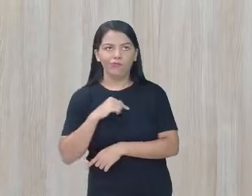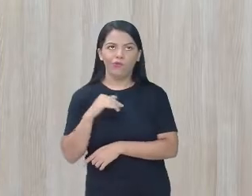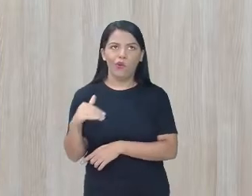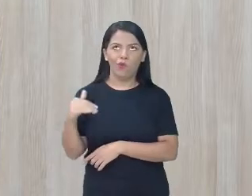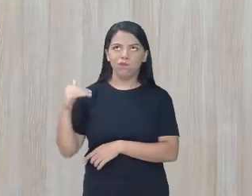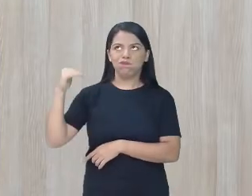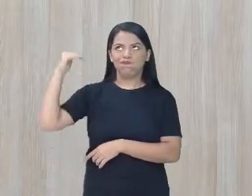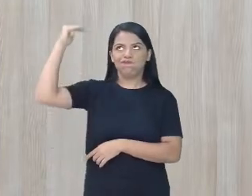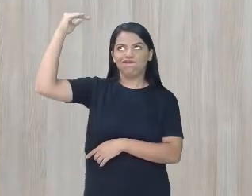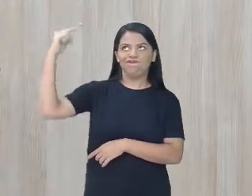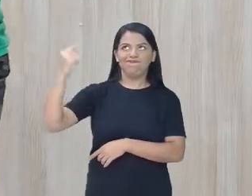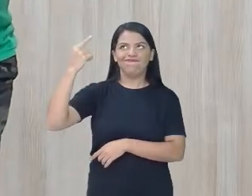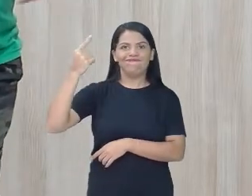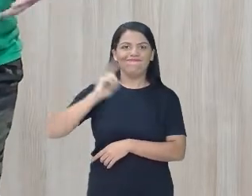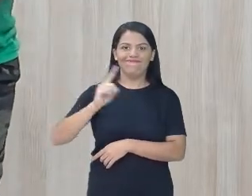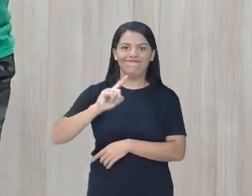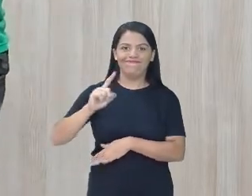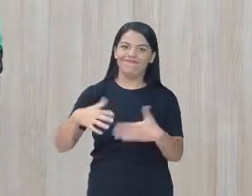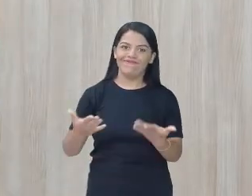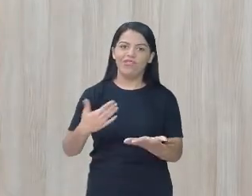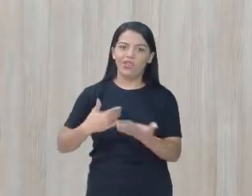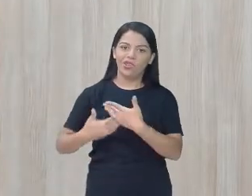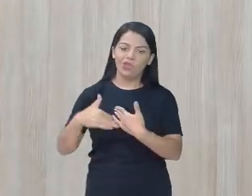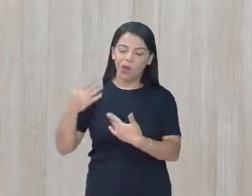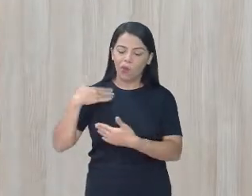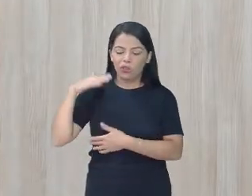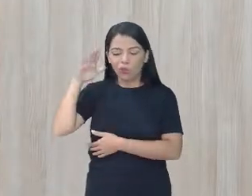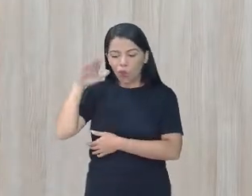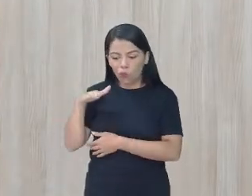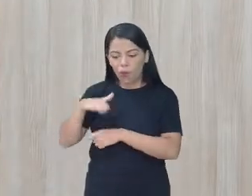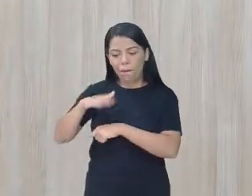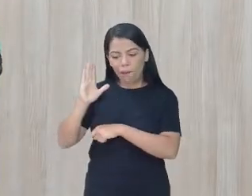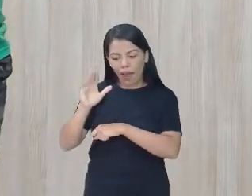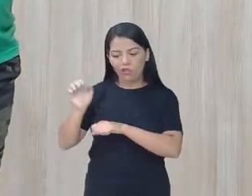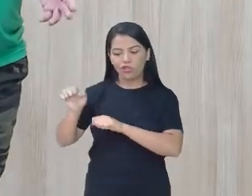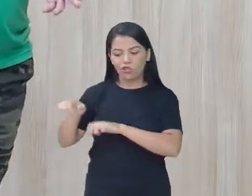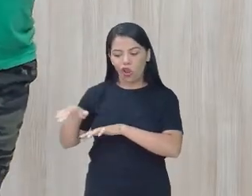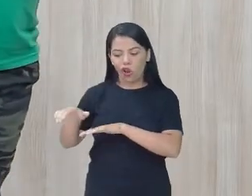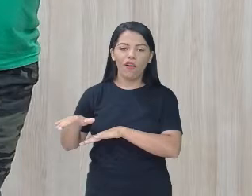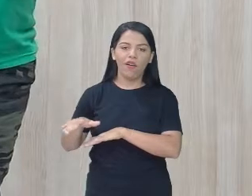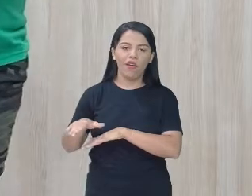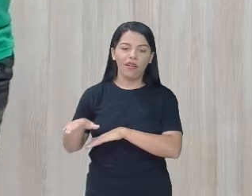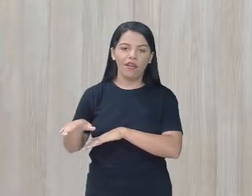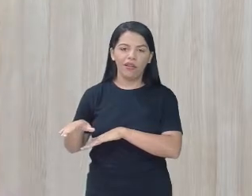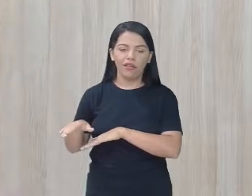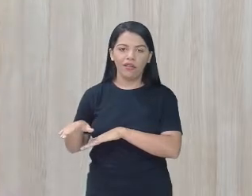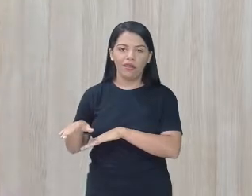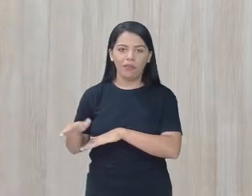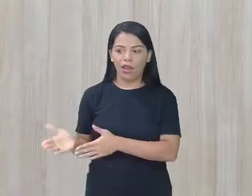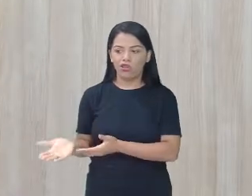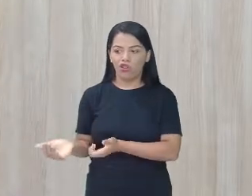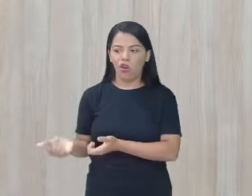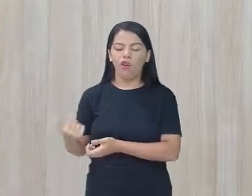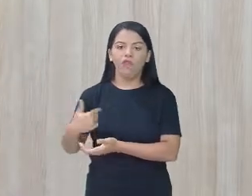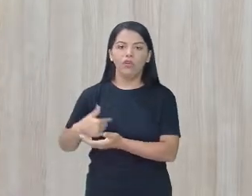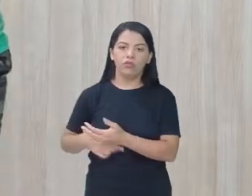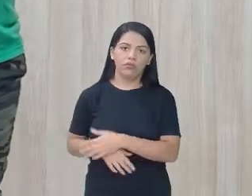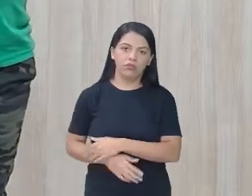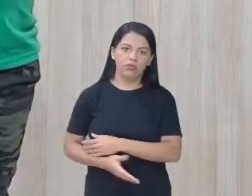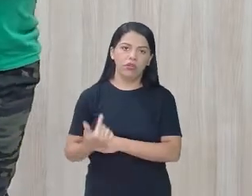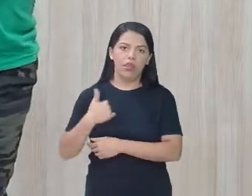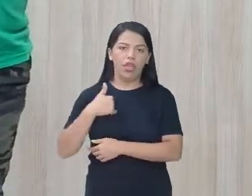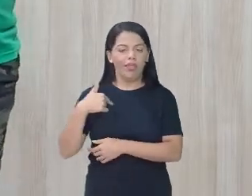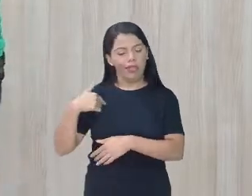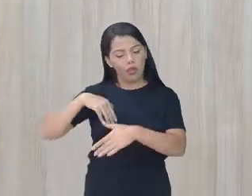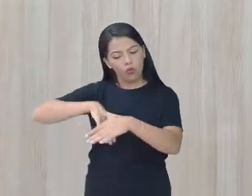tanto assim, então quando era menor, certo? Mais novo, a gente vez ou outra costumava ir, né, para o Parque 13